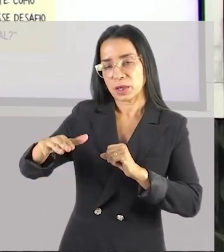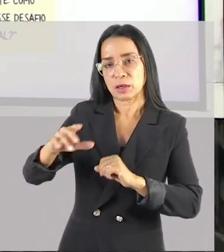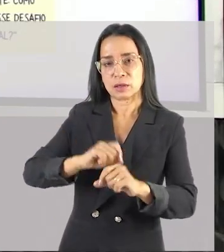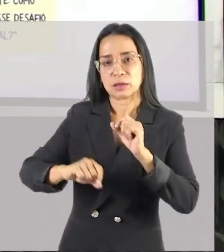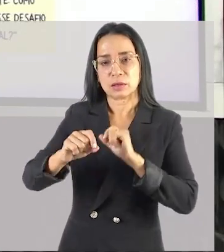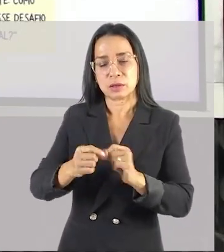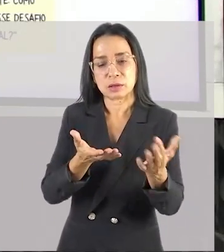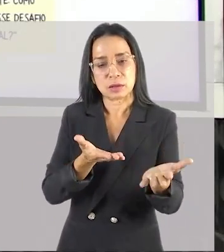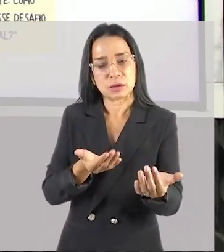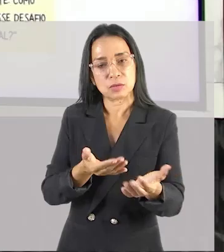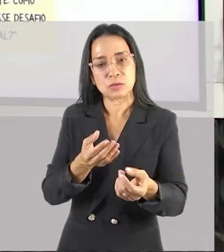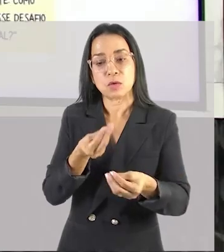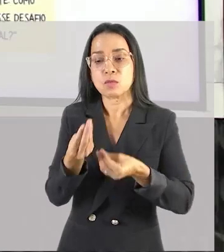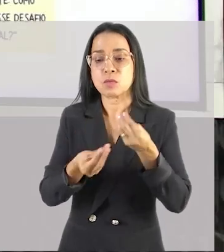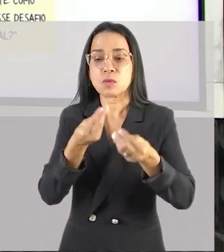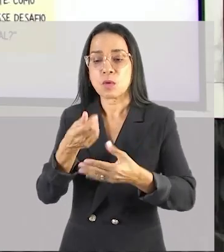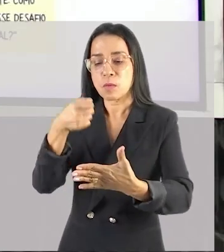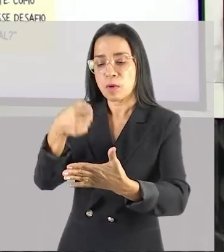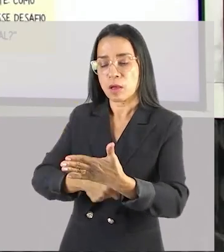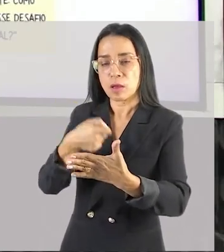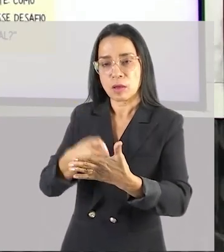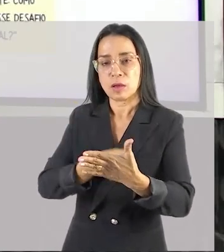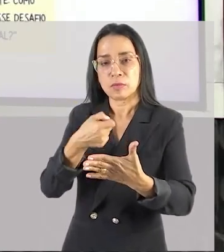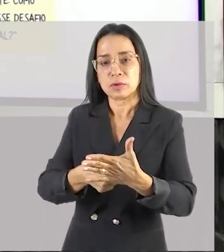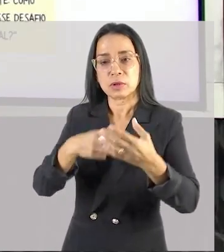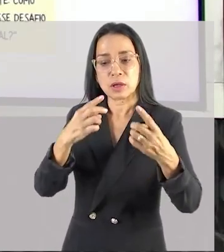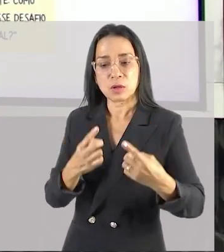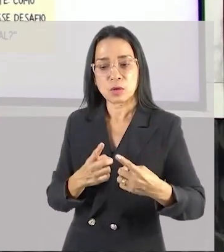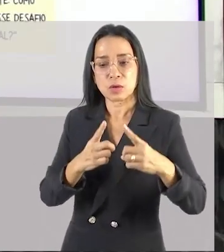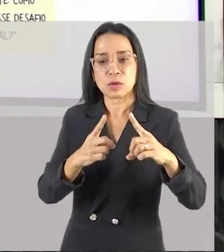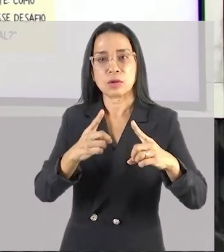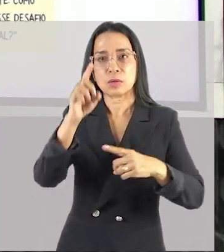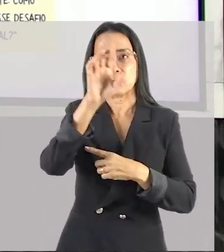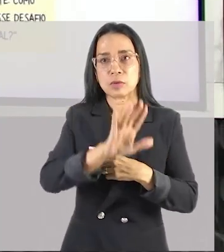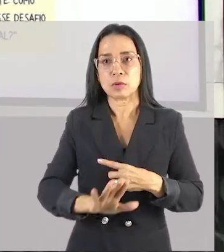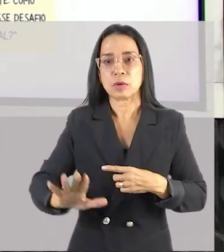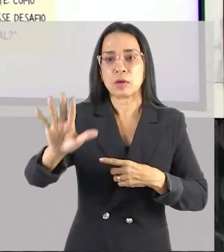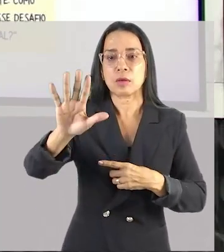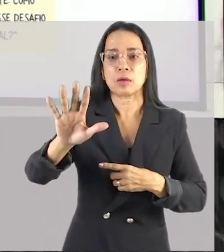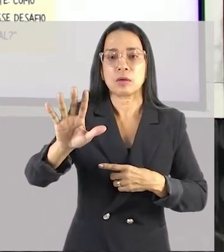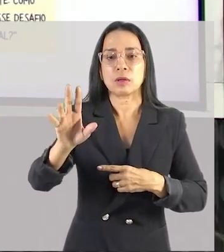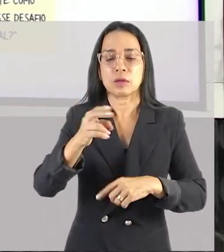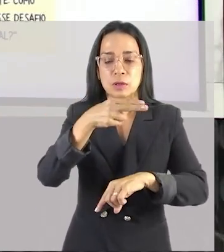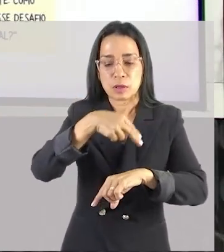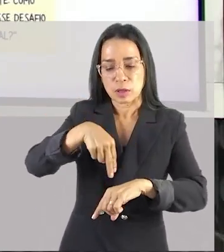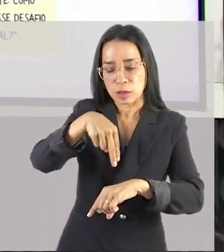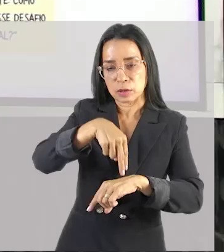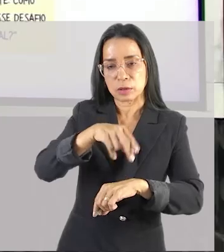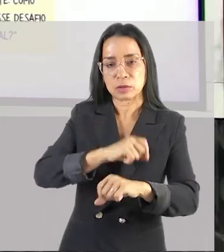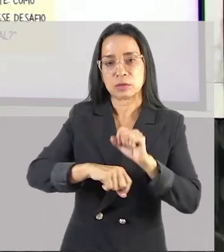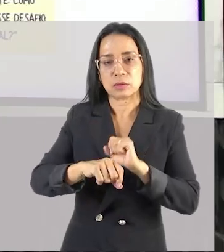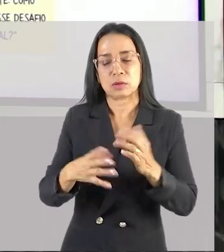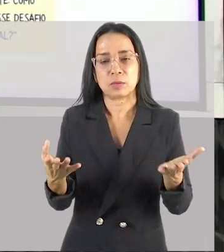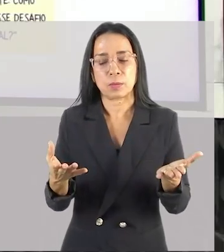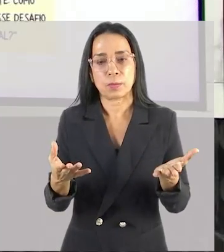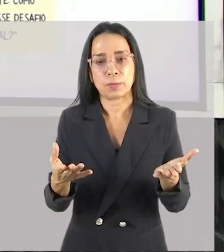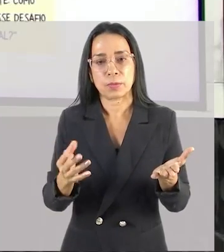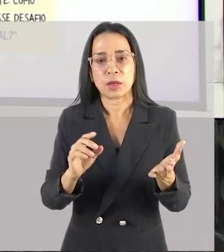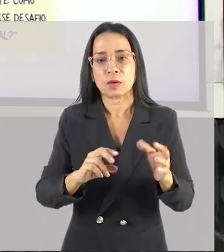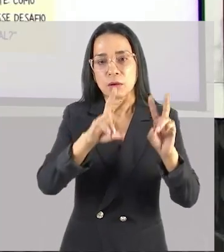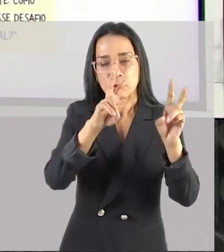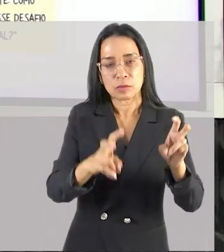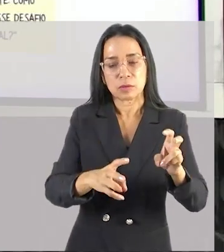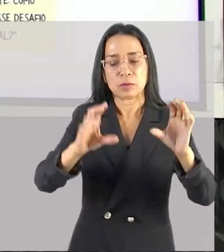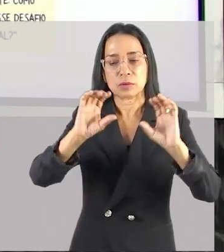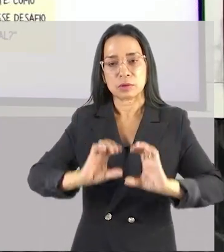esse desafio nacional. E aí, esse eixo também, ele é de cidadania, mas ele também envolve